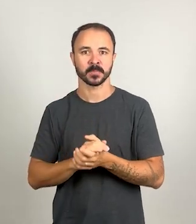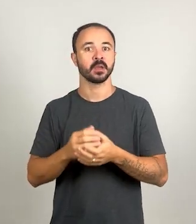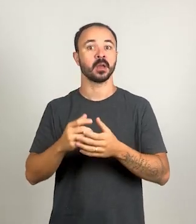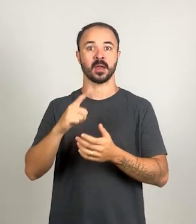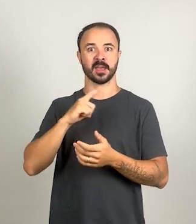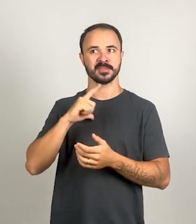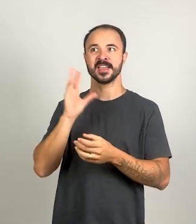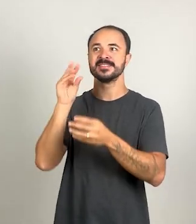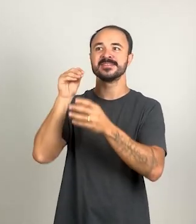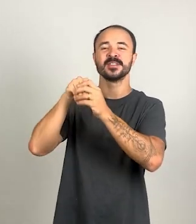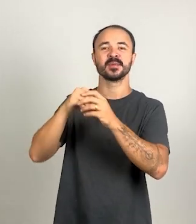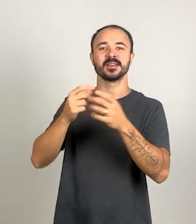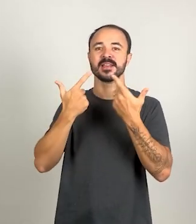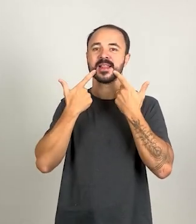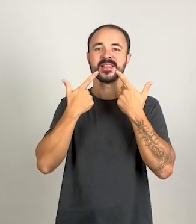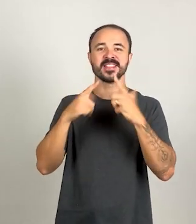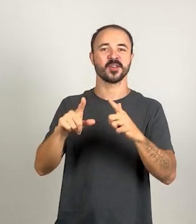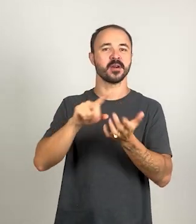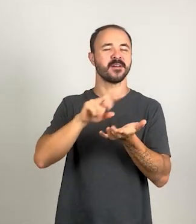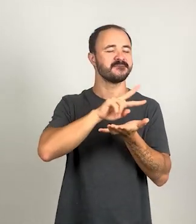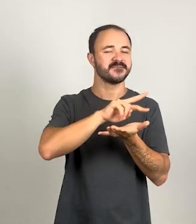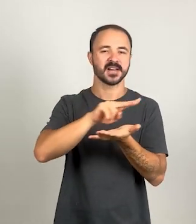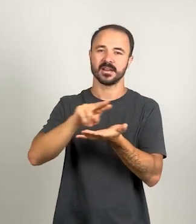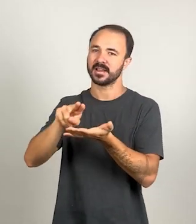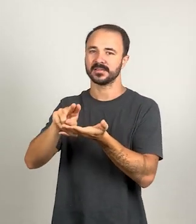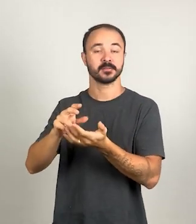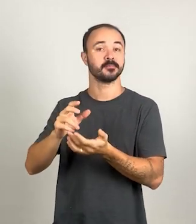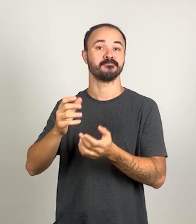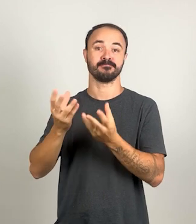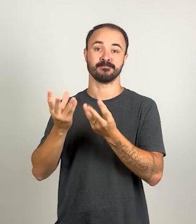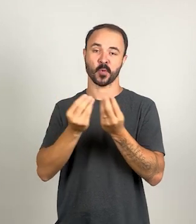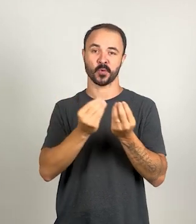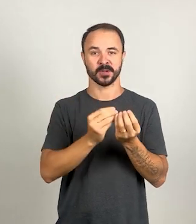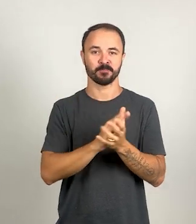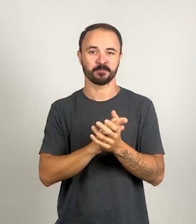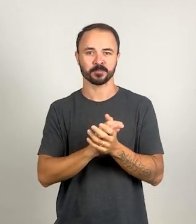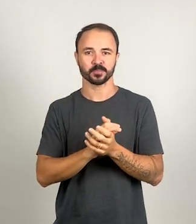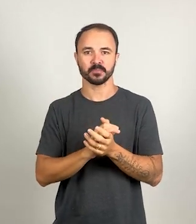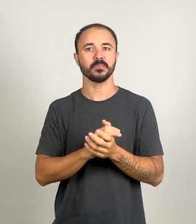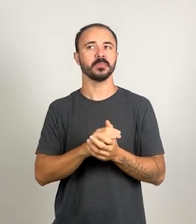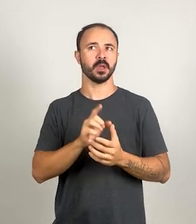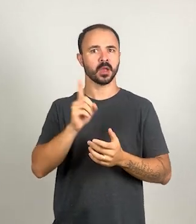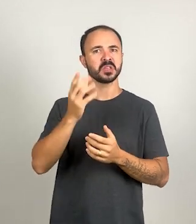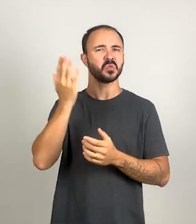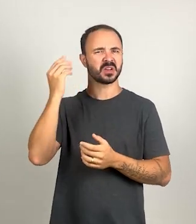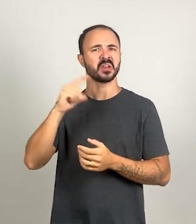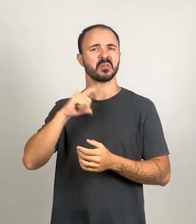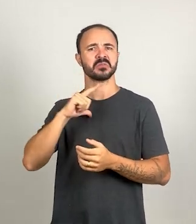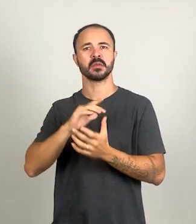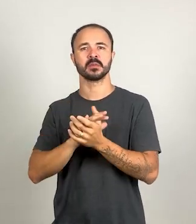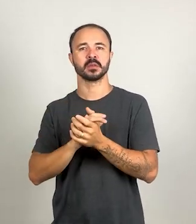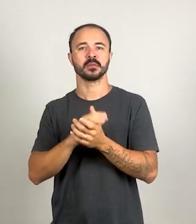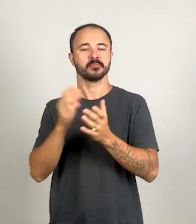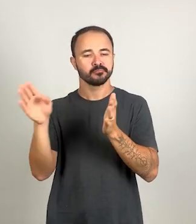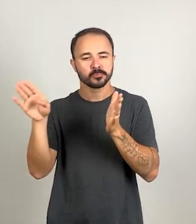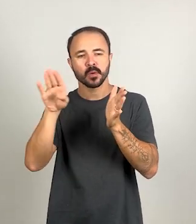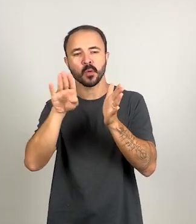estado foi um dos primeiros pontos de colonização portuguesa no Brasil sendo fundado em